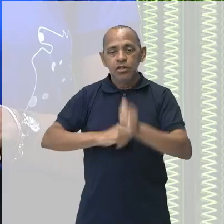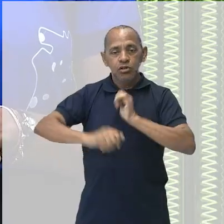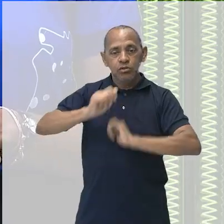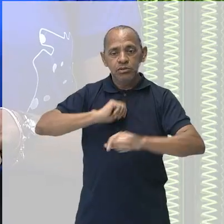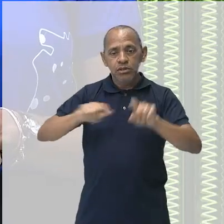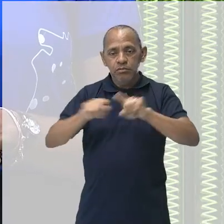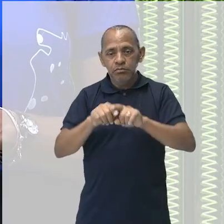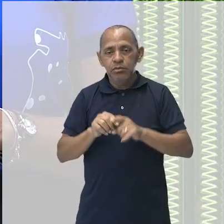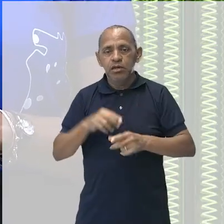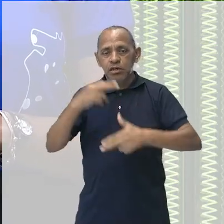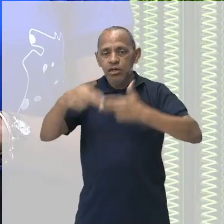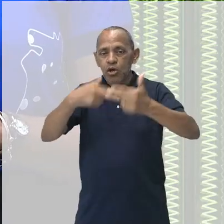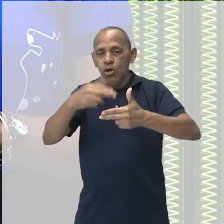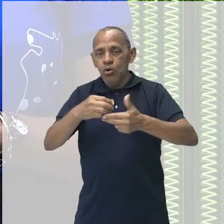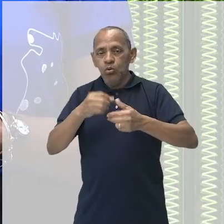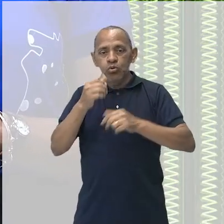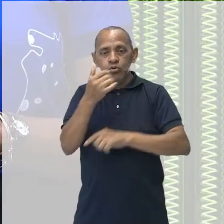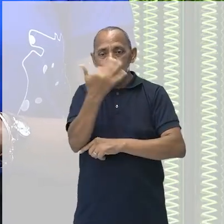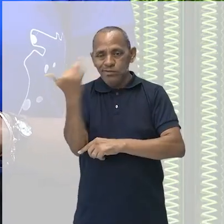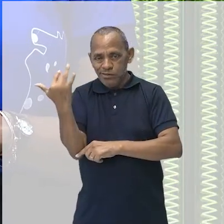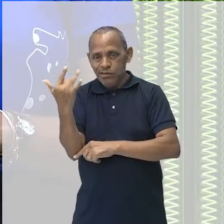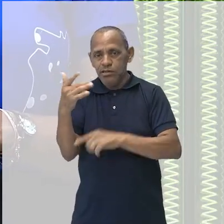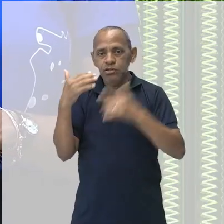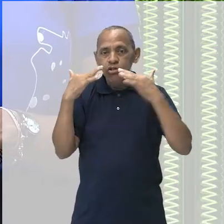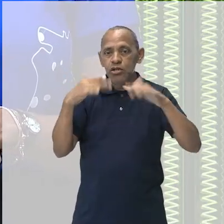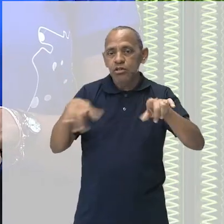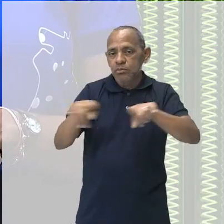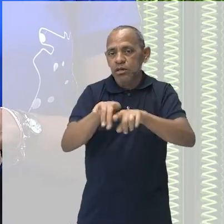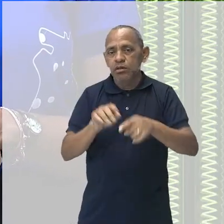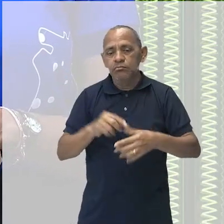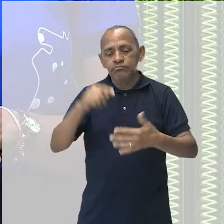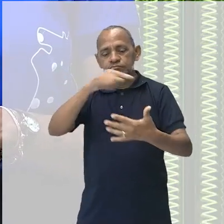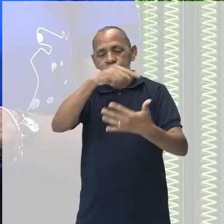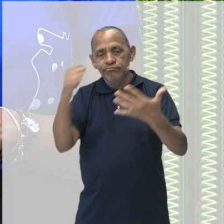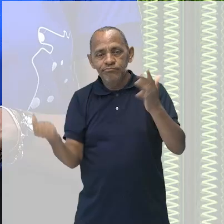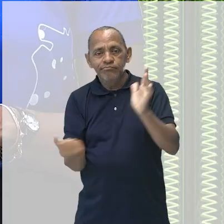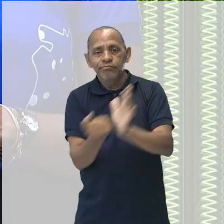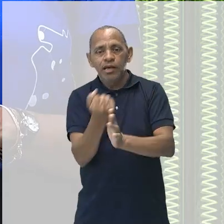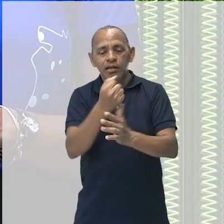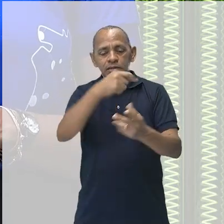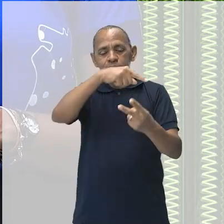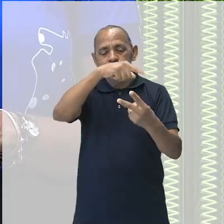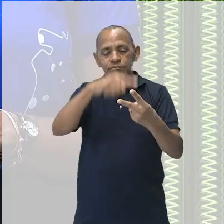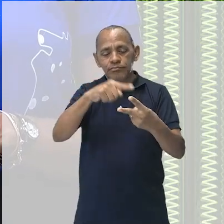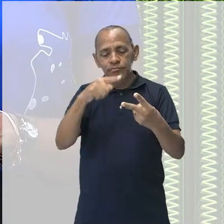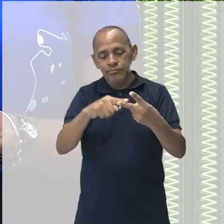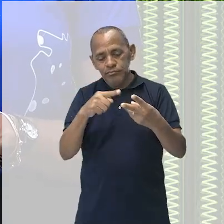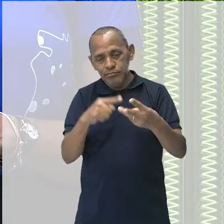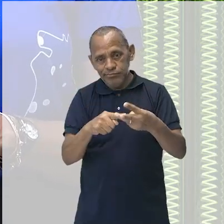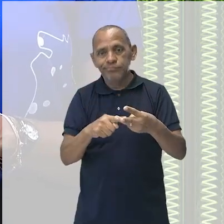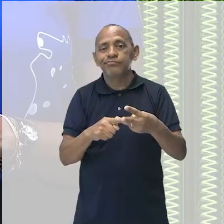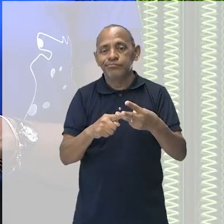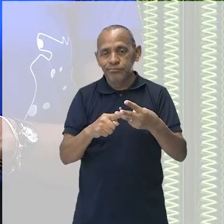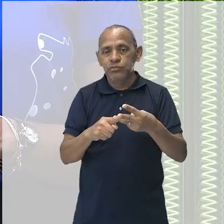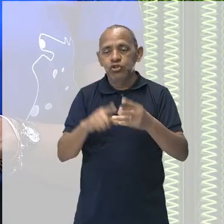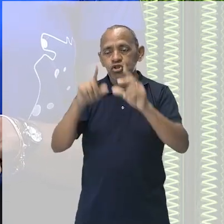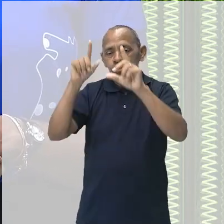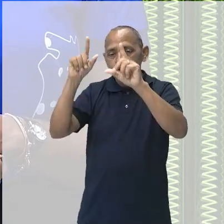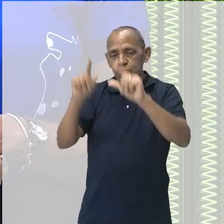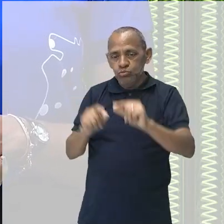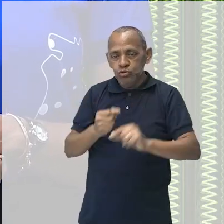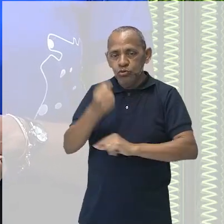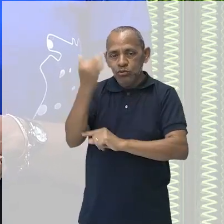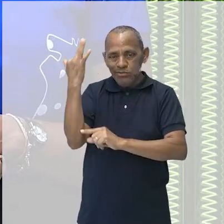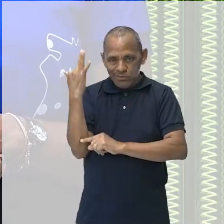Ela impacta, então, positivamente os três setores da economia, ao reduzir o volume de resíduos